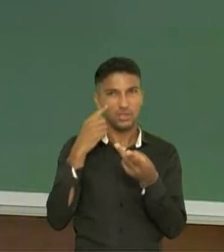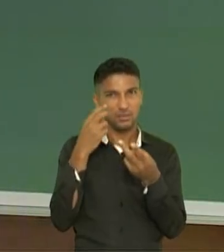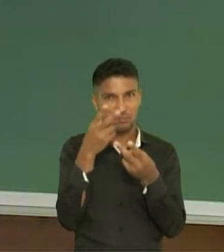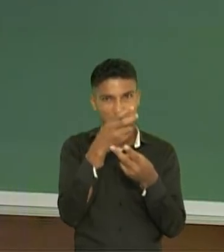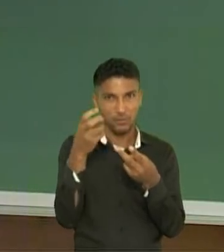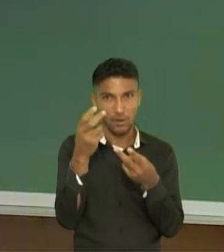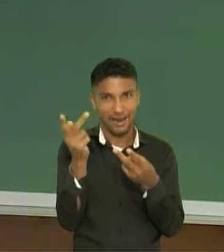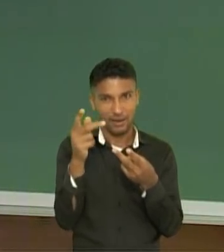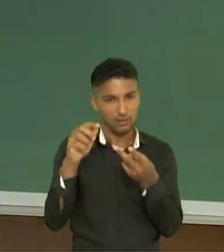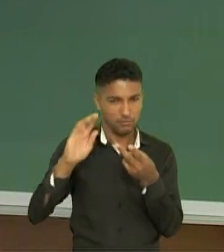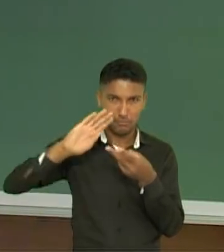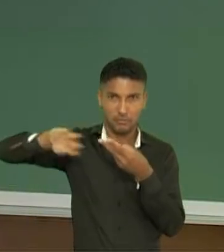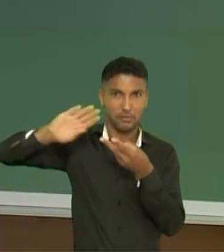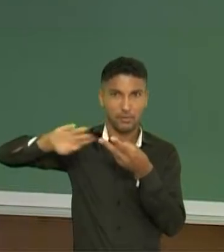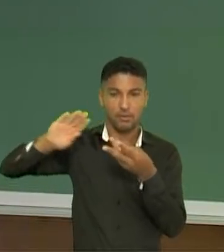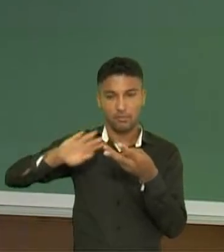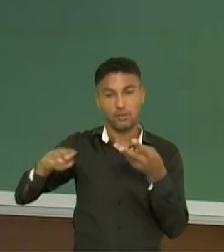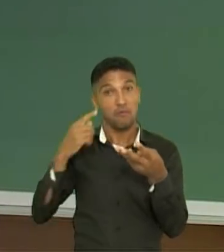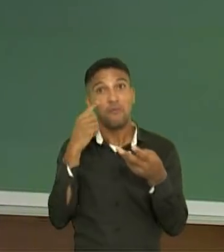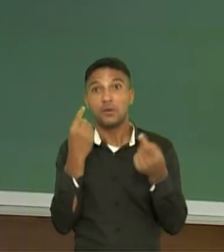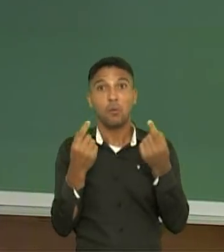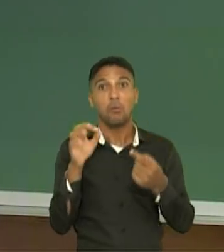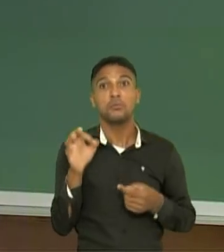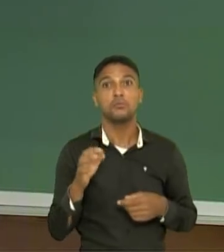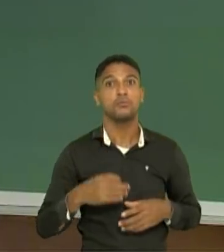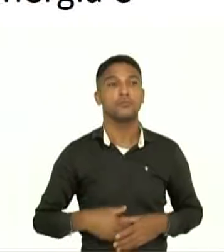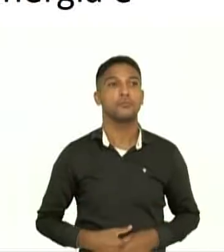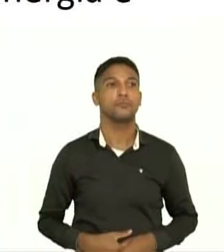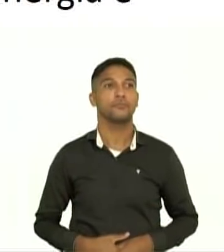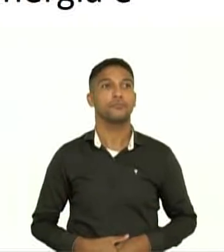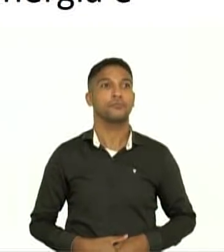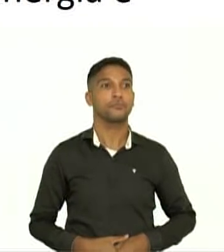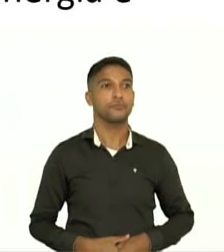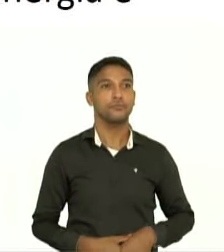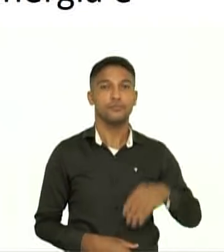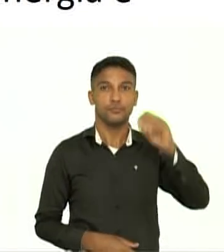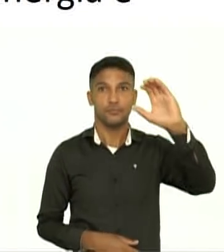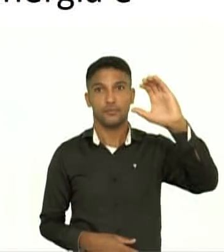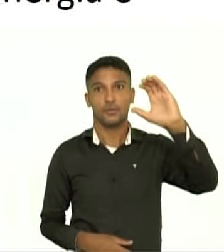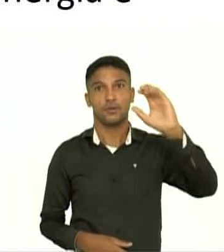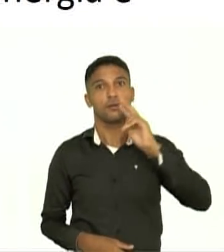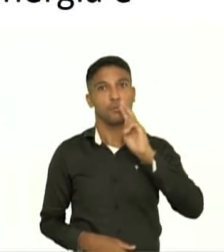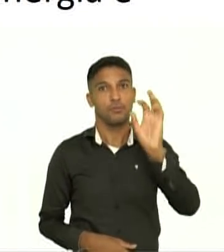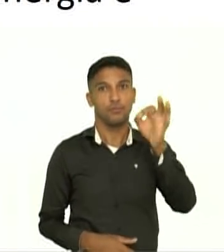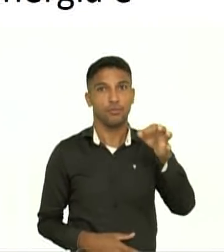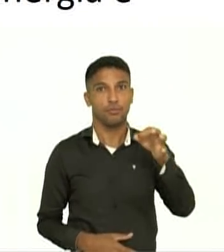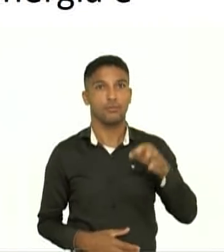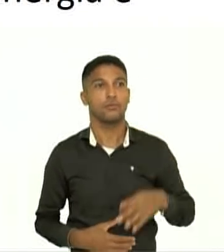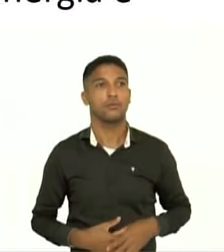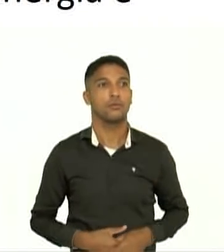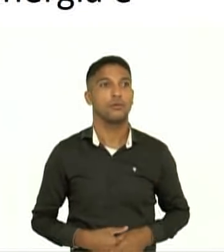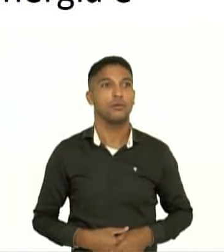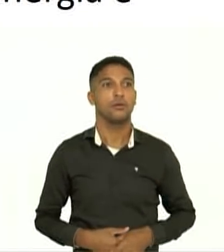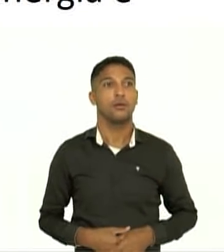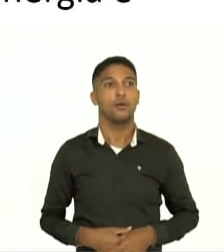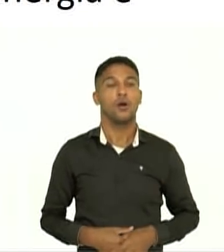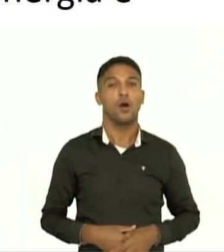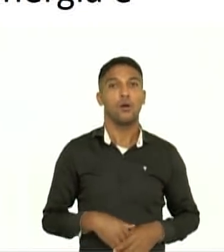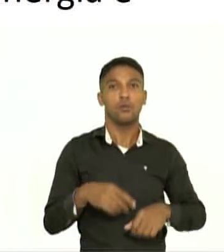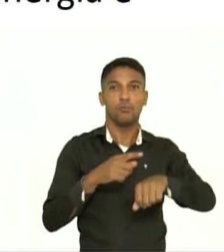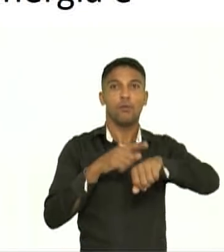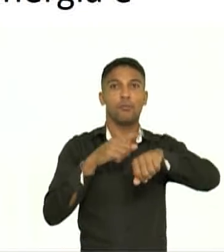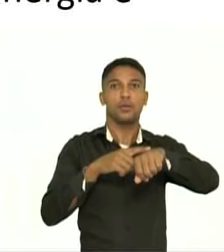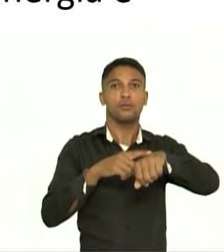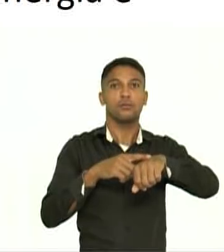beleza? Então, qual a alternativa correta aqui? Né? Vamos lá, alternativa C, momento linear,